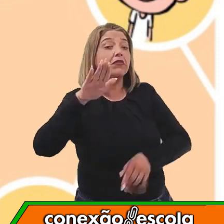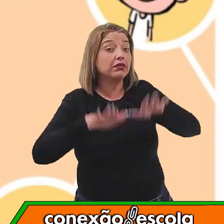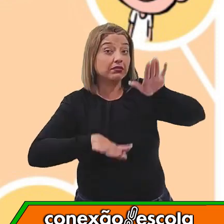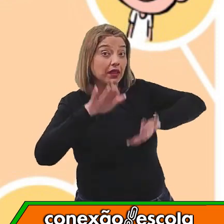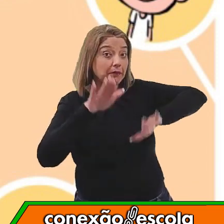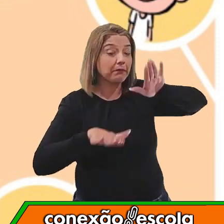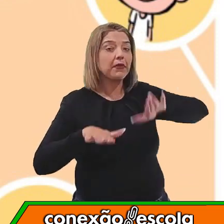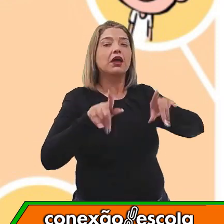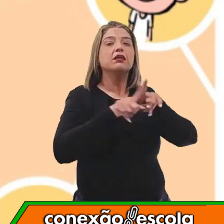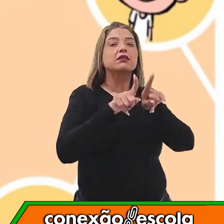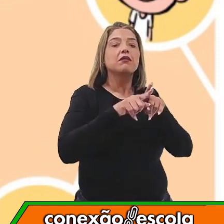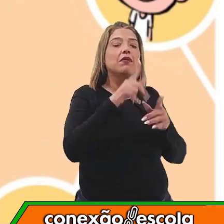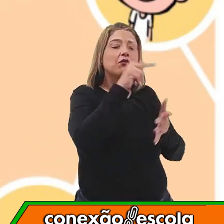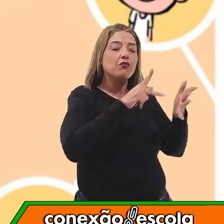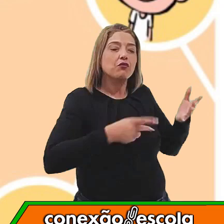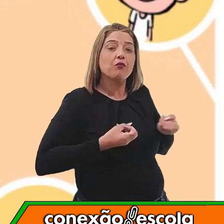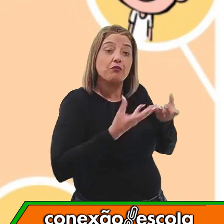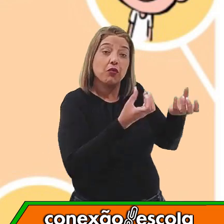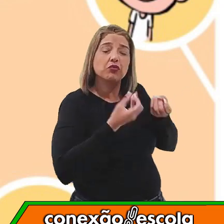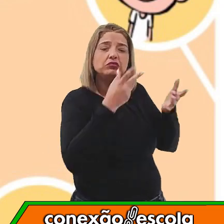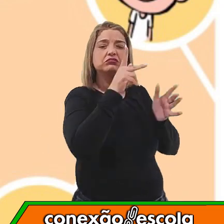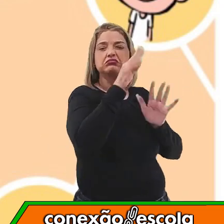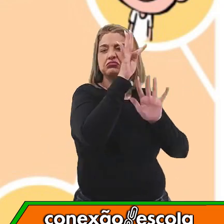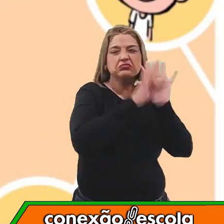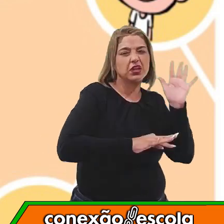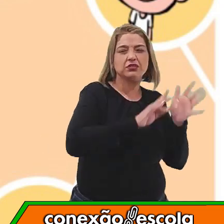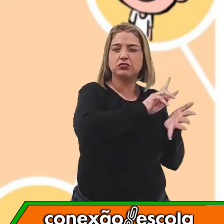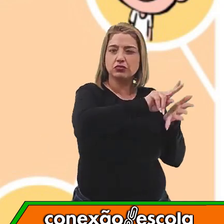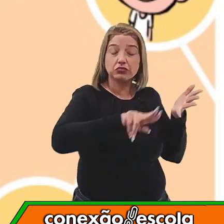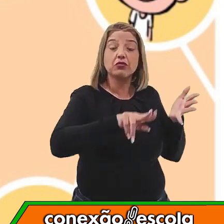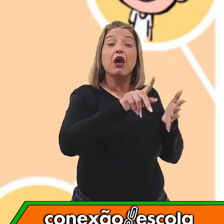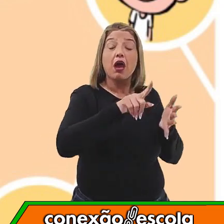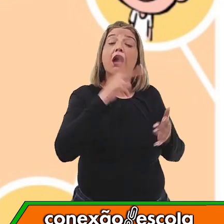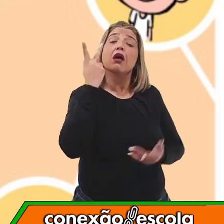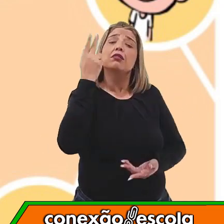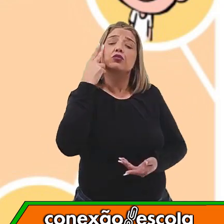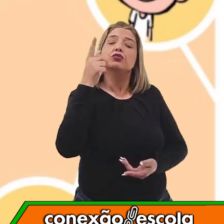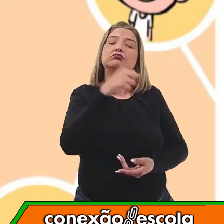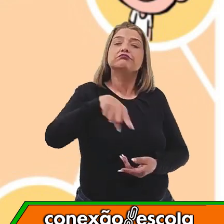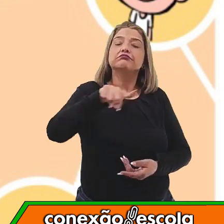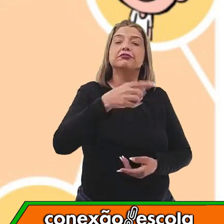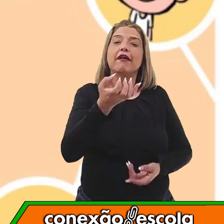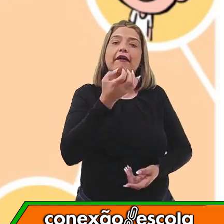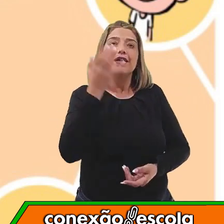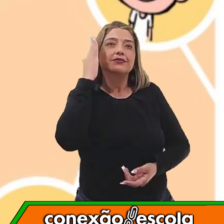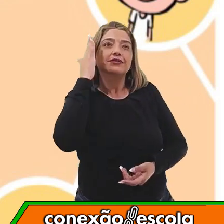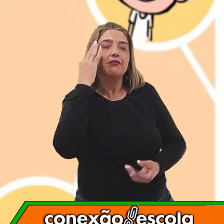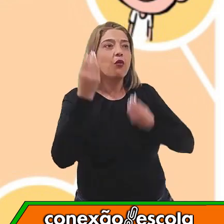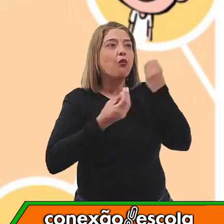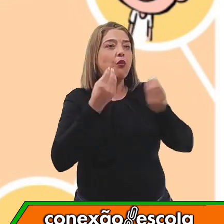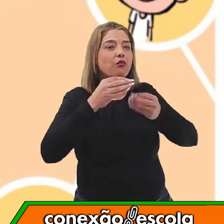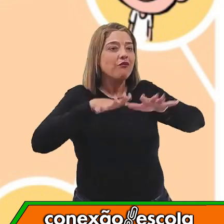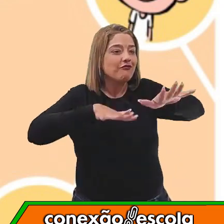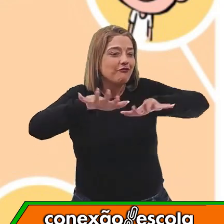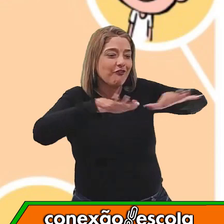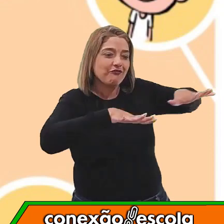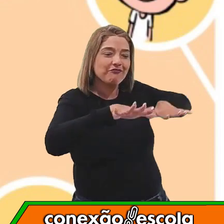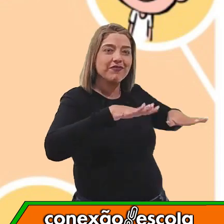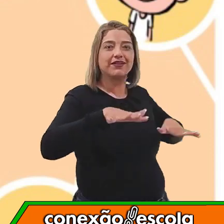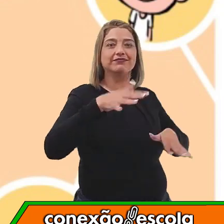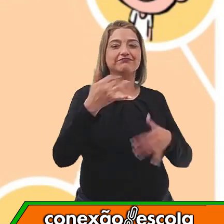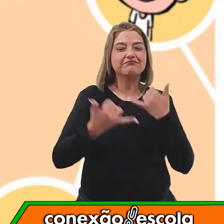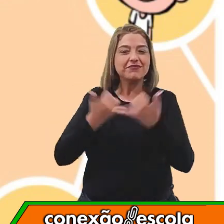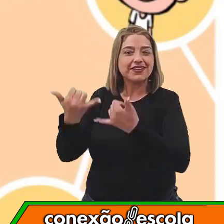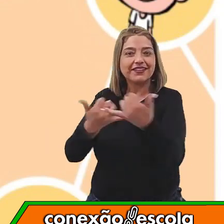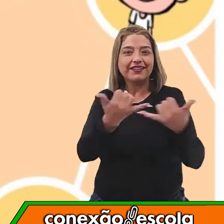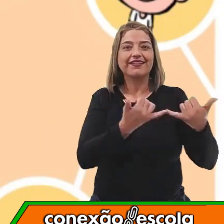próprio enredo da poesia ou de outros textos, é natural que as crianças queiram se movimentar pelo espaço, né?